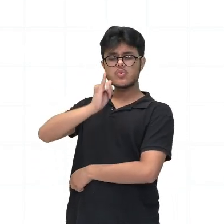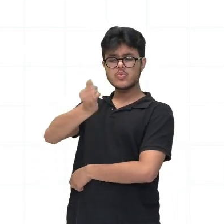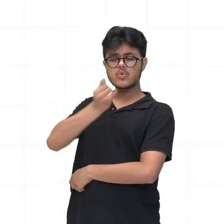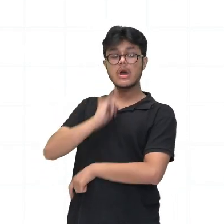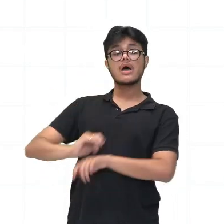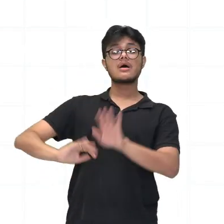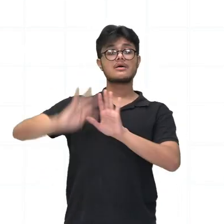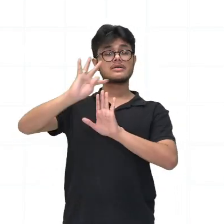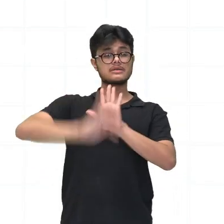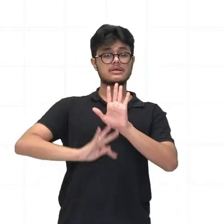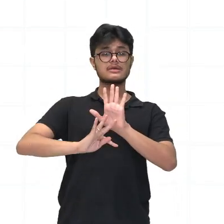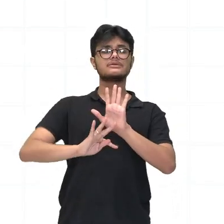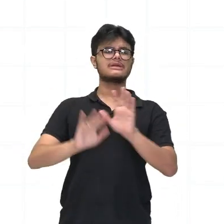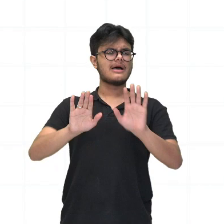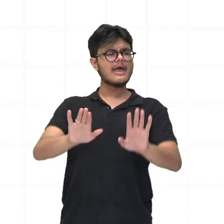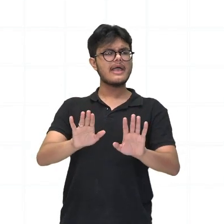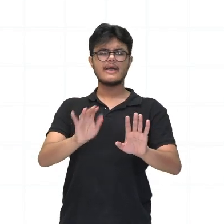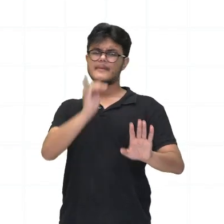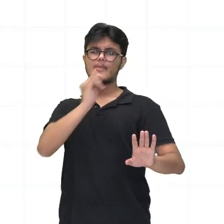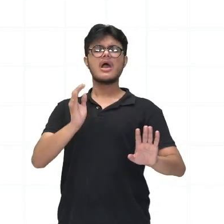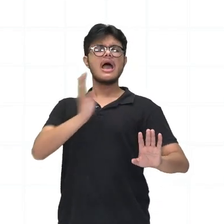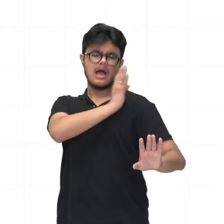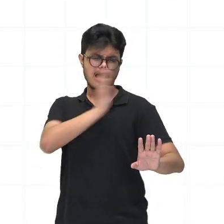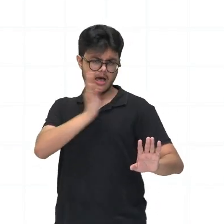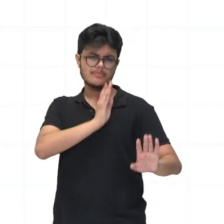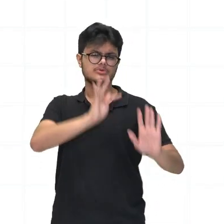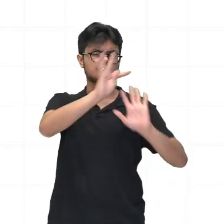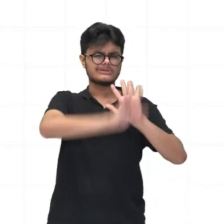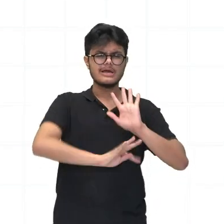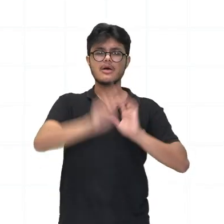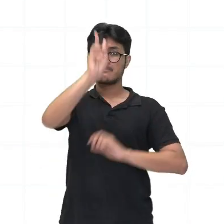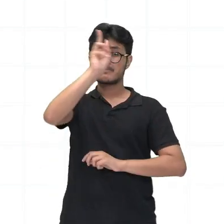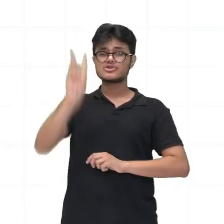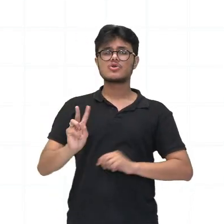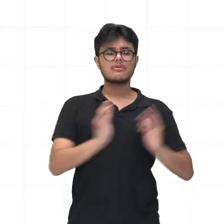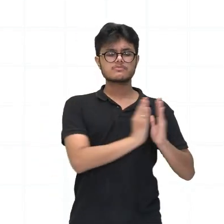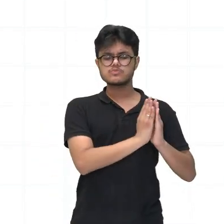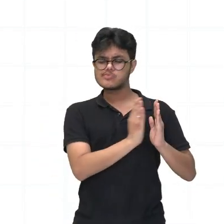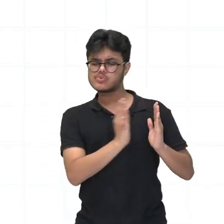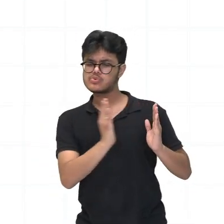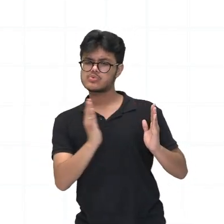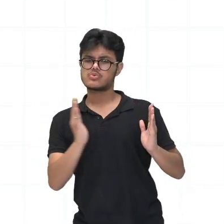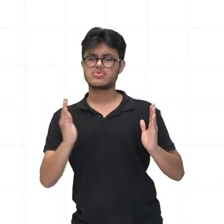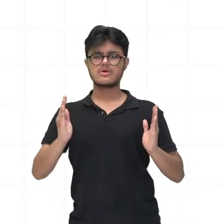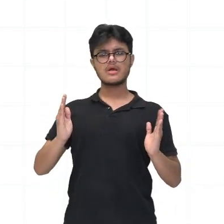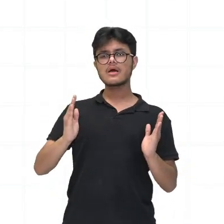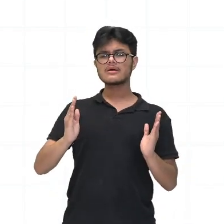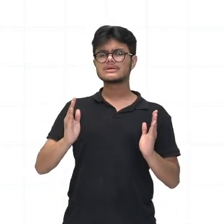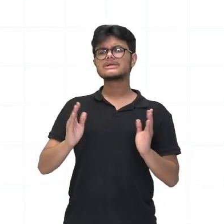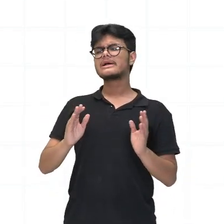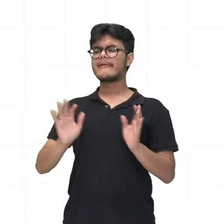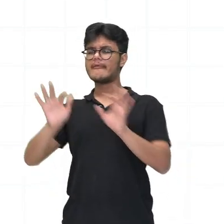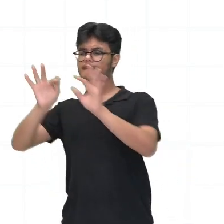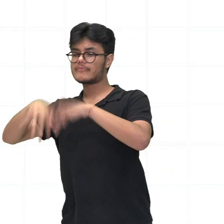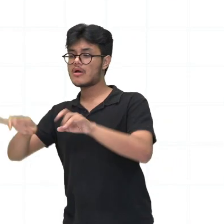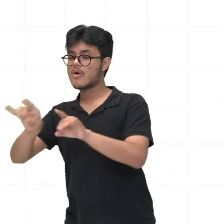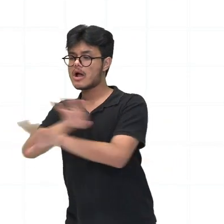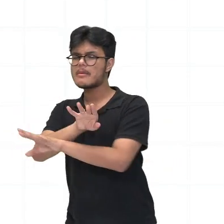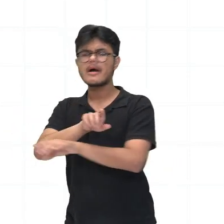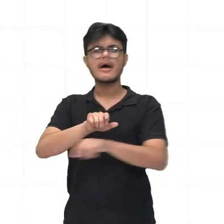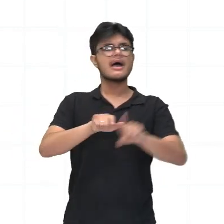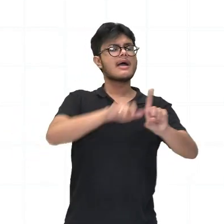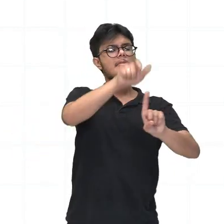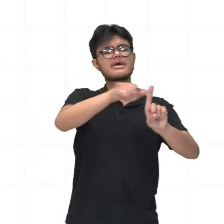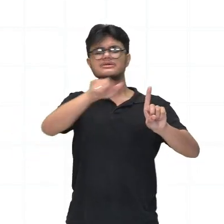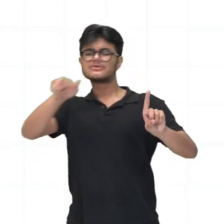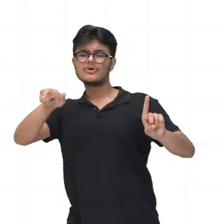caracteriza por ser breve. Então, é uma história breve, que apresenta poucos personagens, espaço reduzido e,